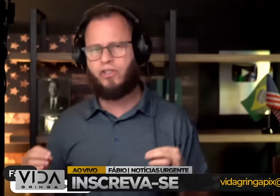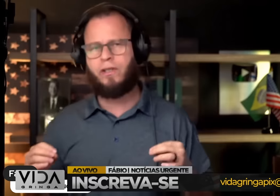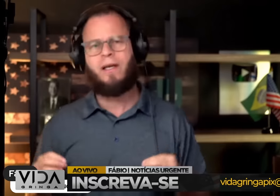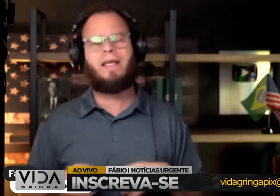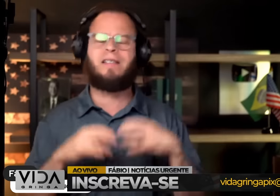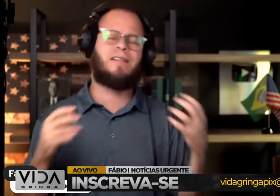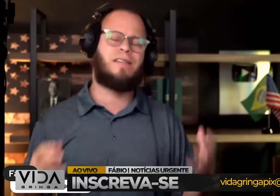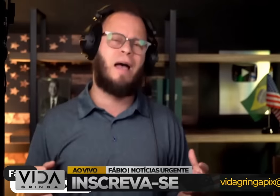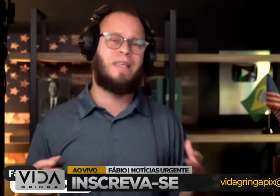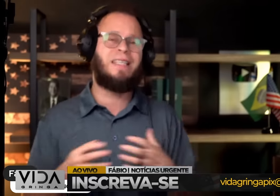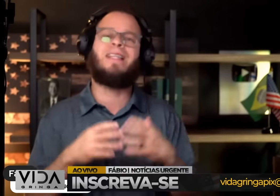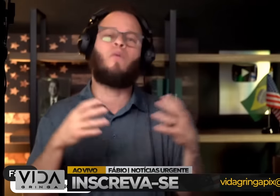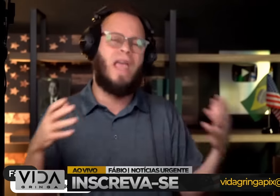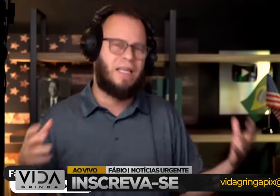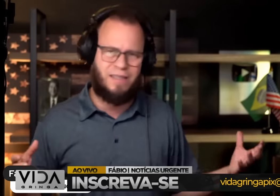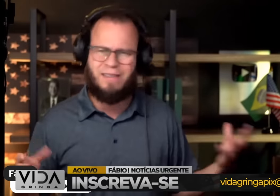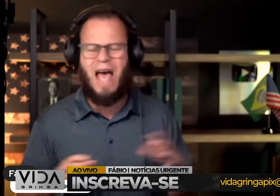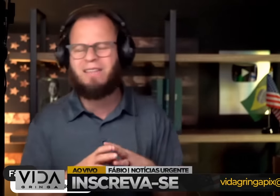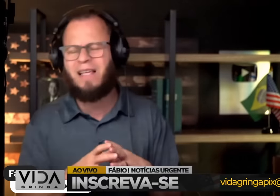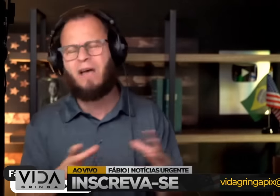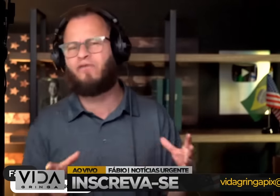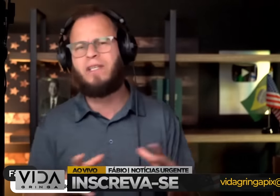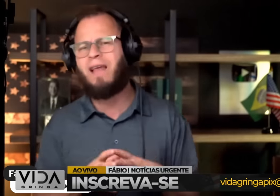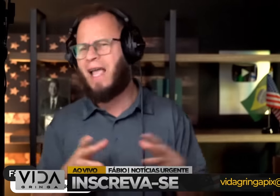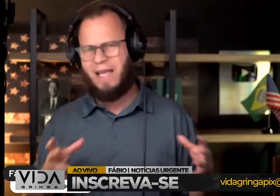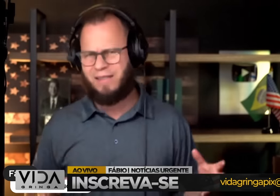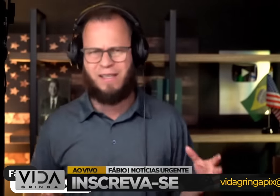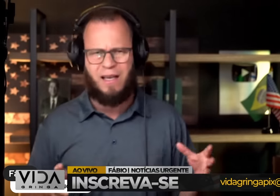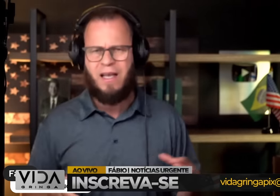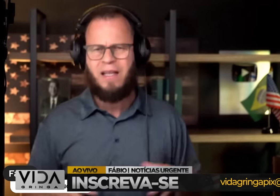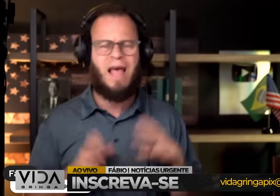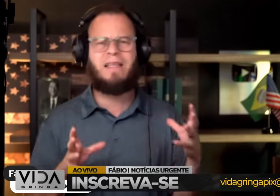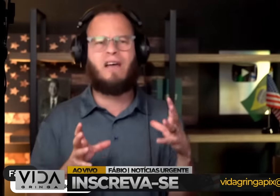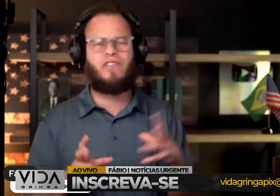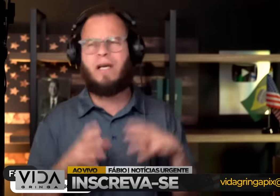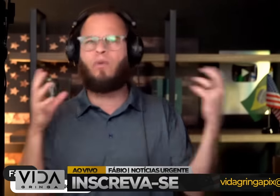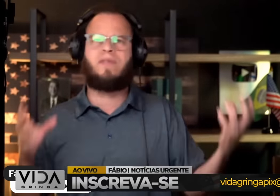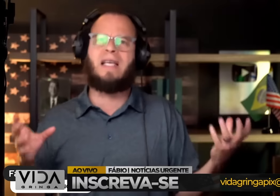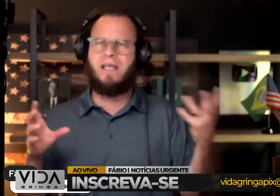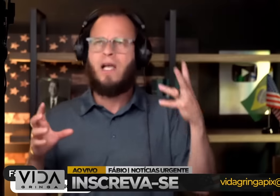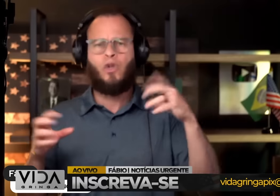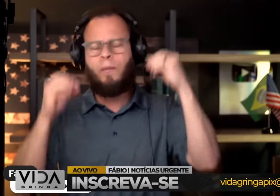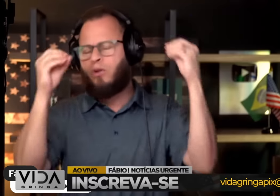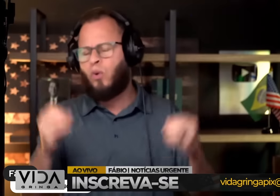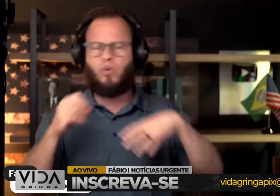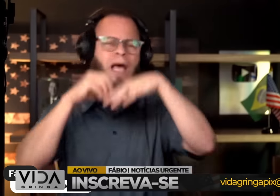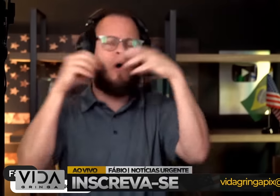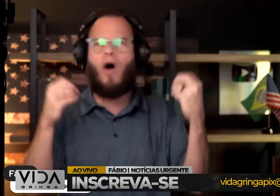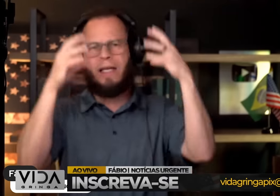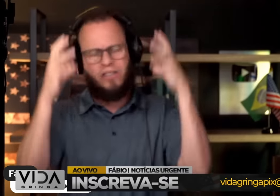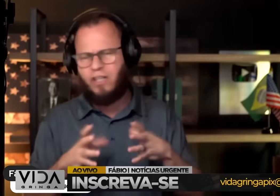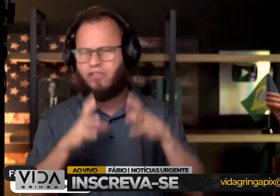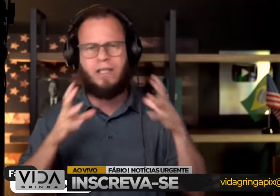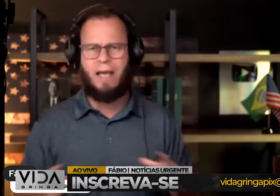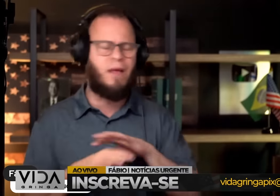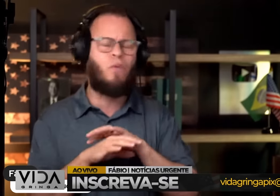hoje e a gente sabe que não é assim nada na vida é assim nada na vida acontece no minuto na hora